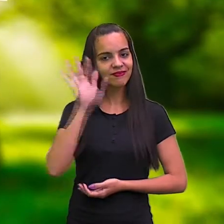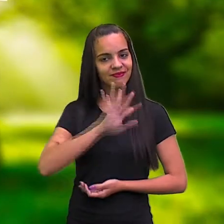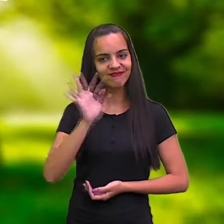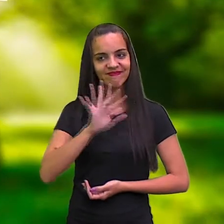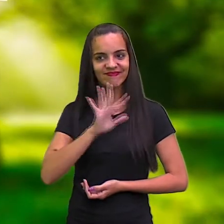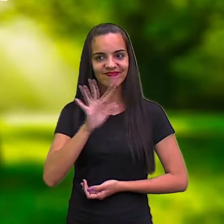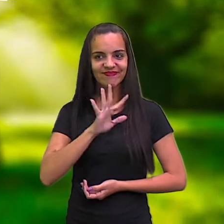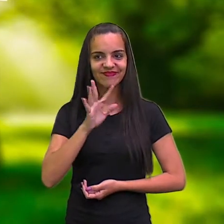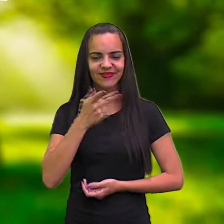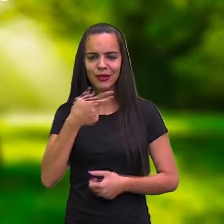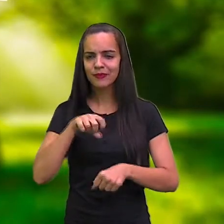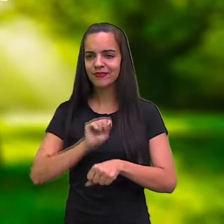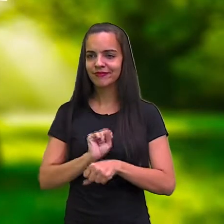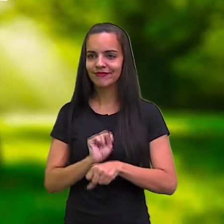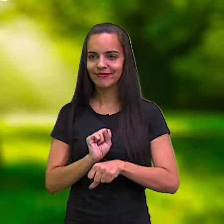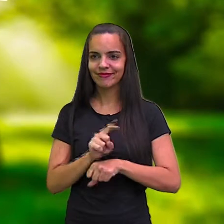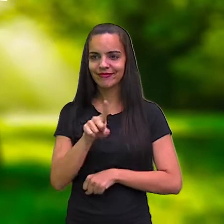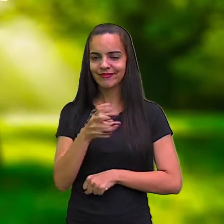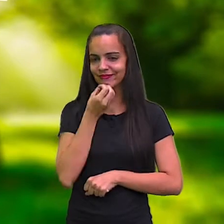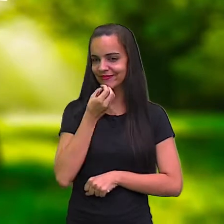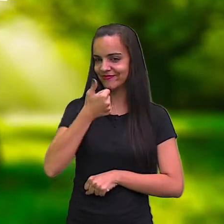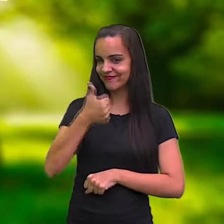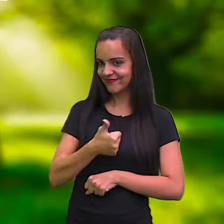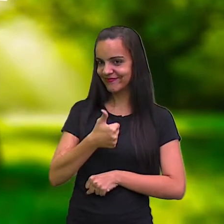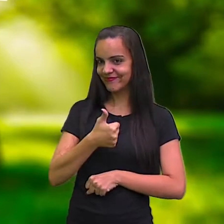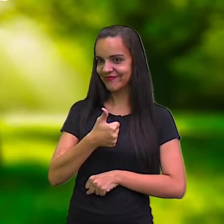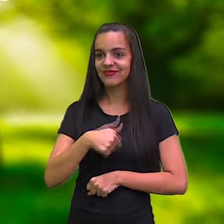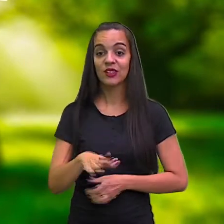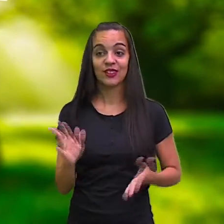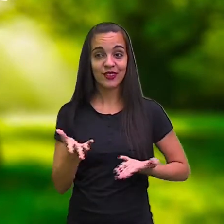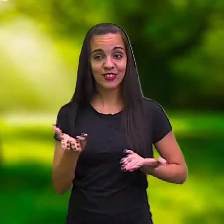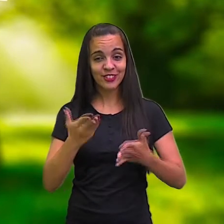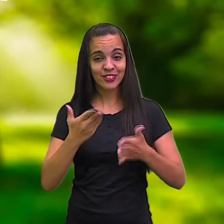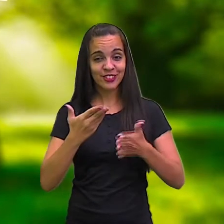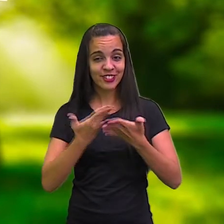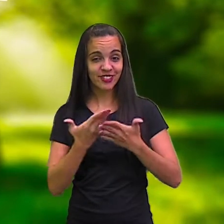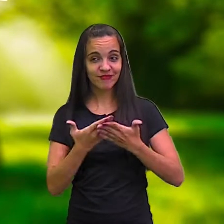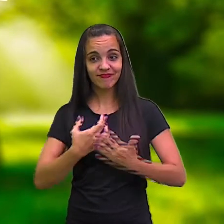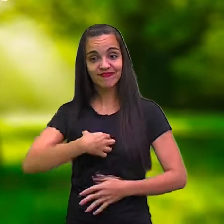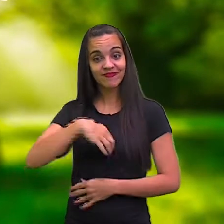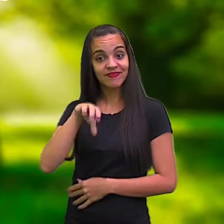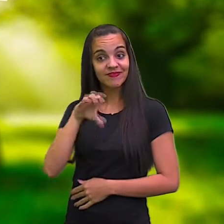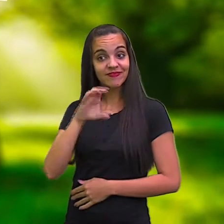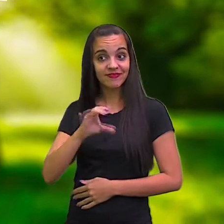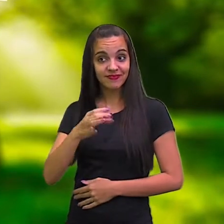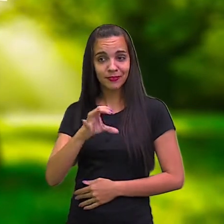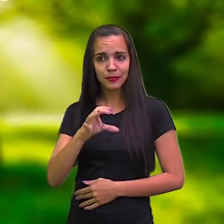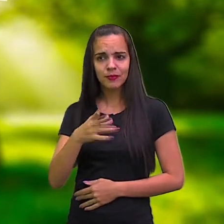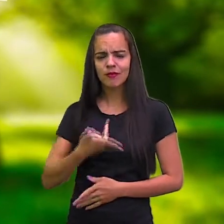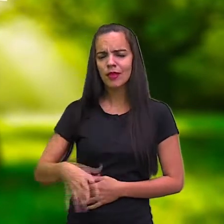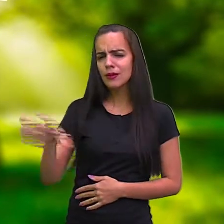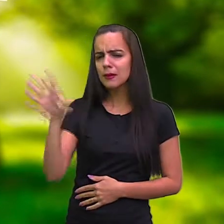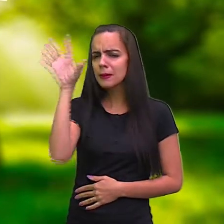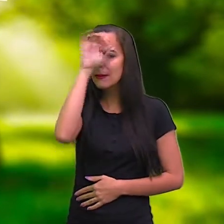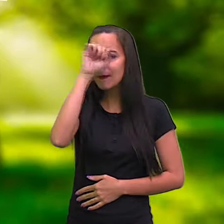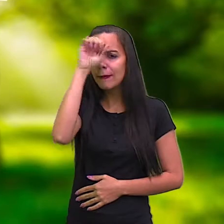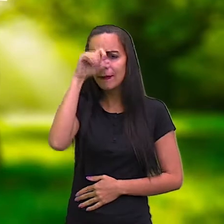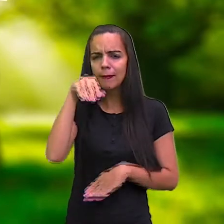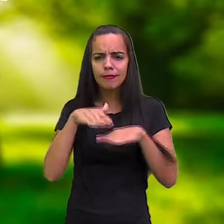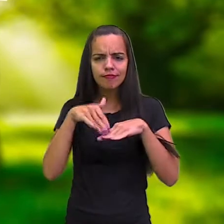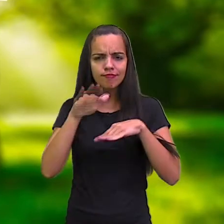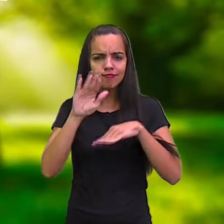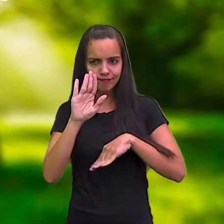Olá, eu espero que vocês estejam bem. Hoje, na nossa aula de ciências, nós vamos aprender um pouco mais